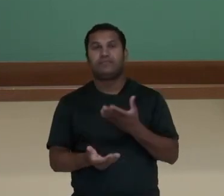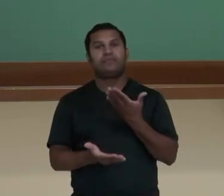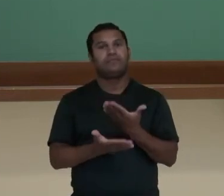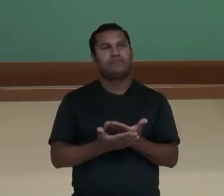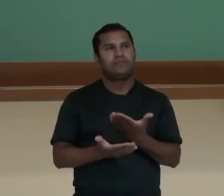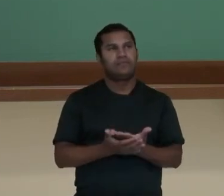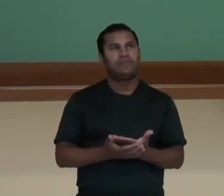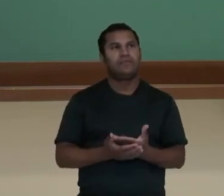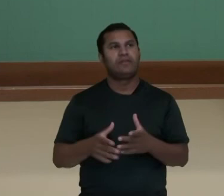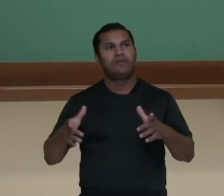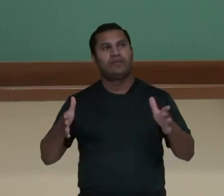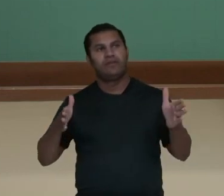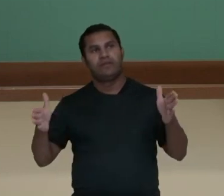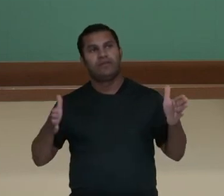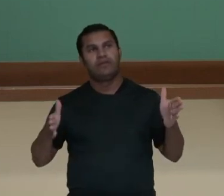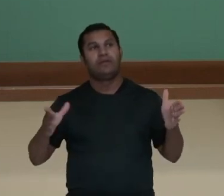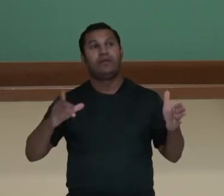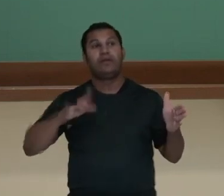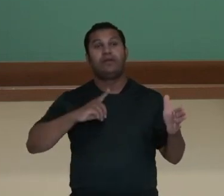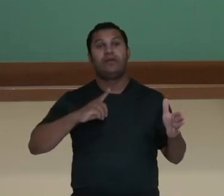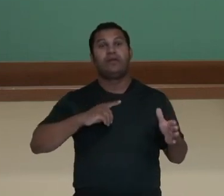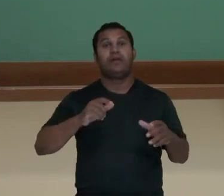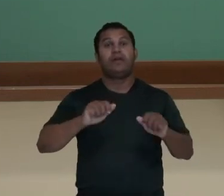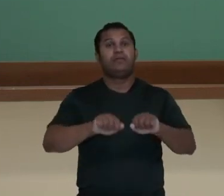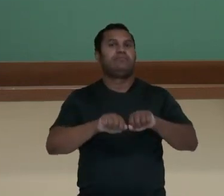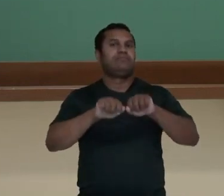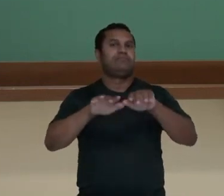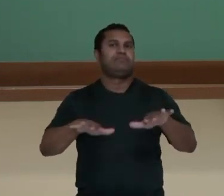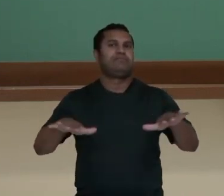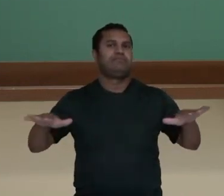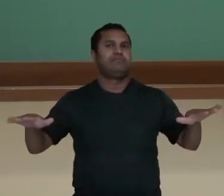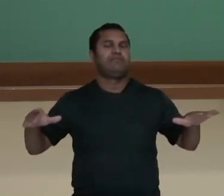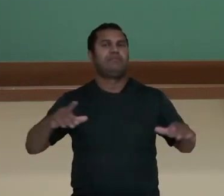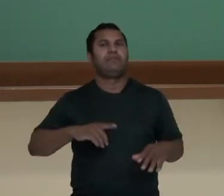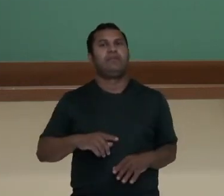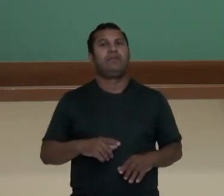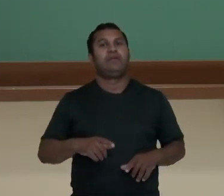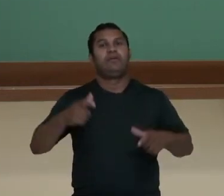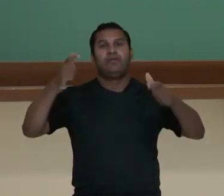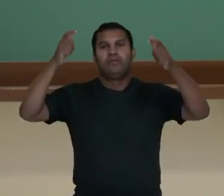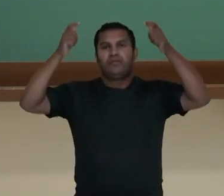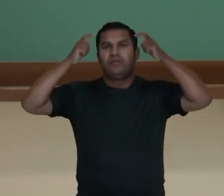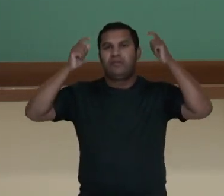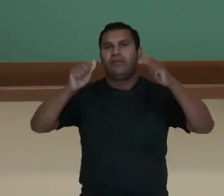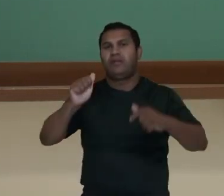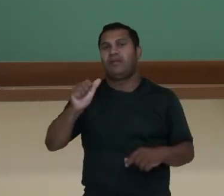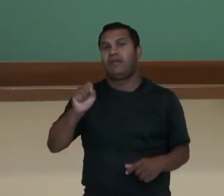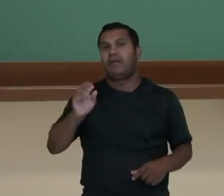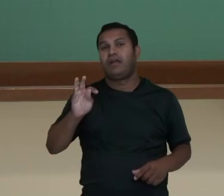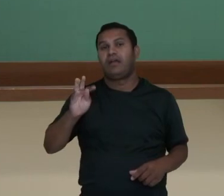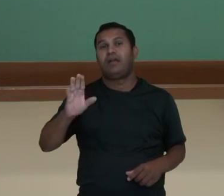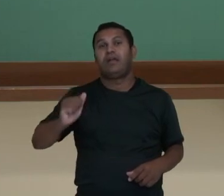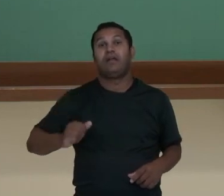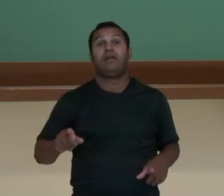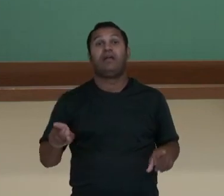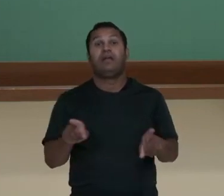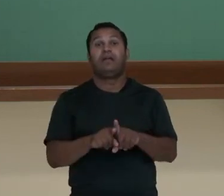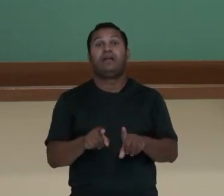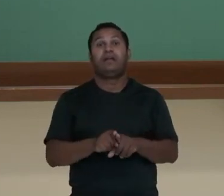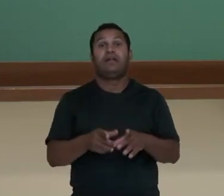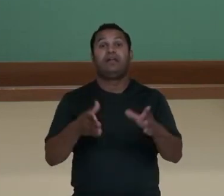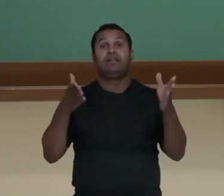Lago Texcoco, a expansão do Império Asteca e a chegada dos espanhóis ali no início do